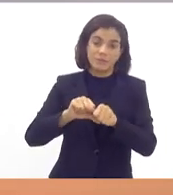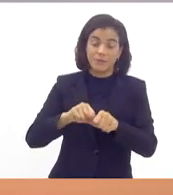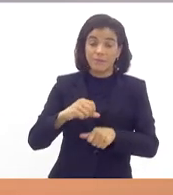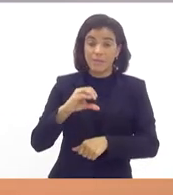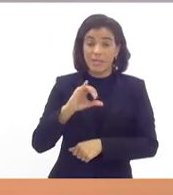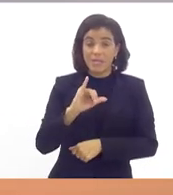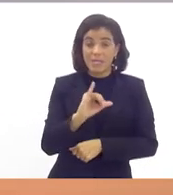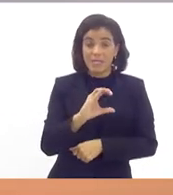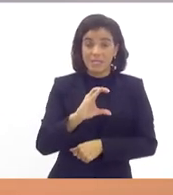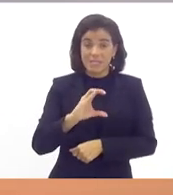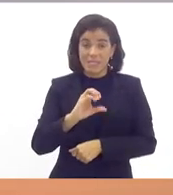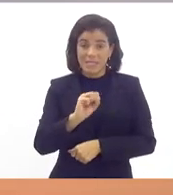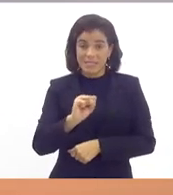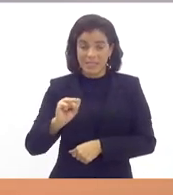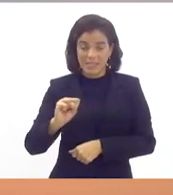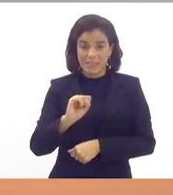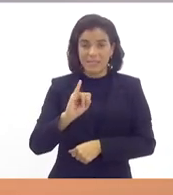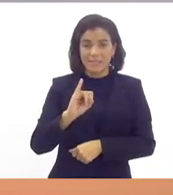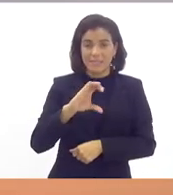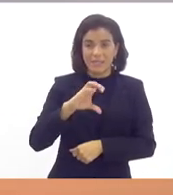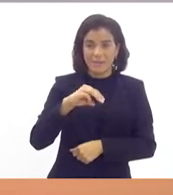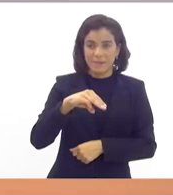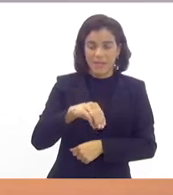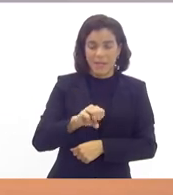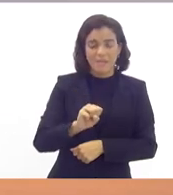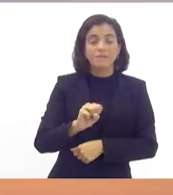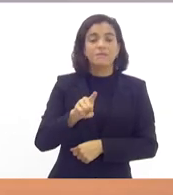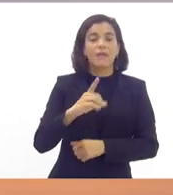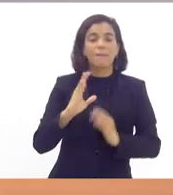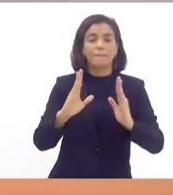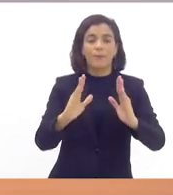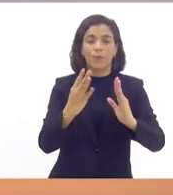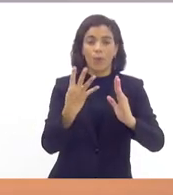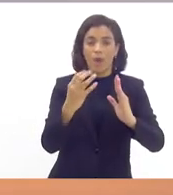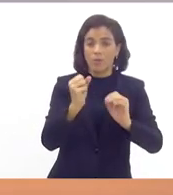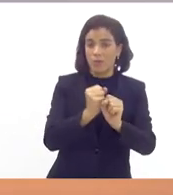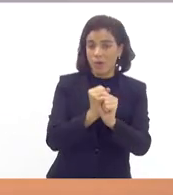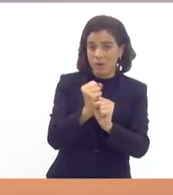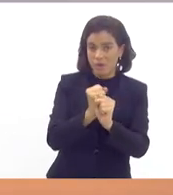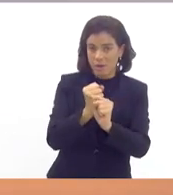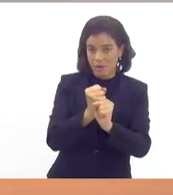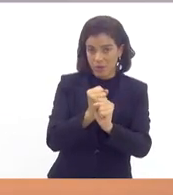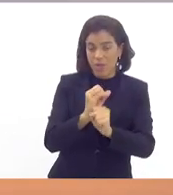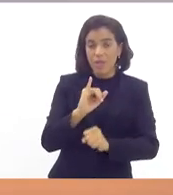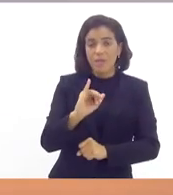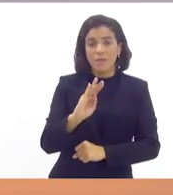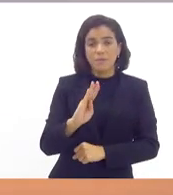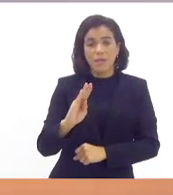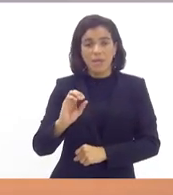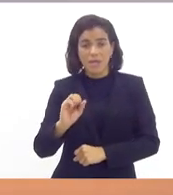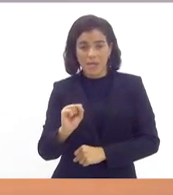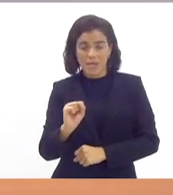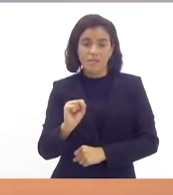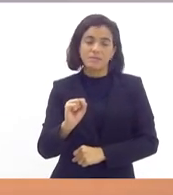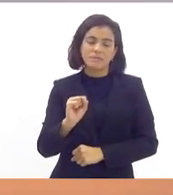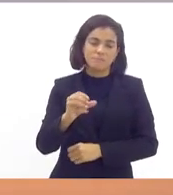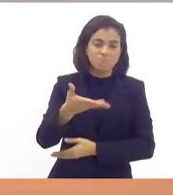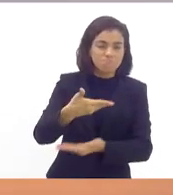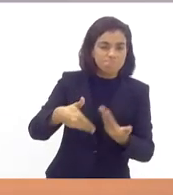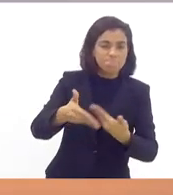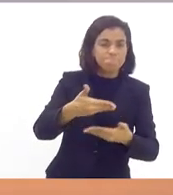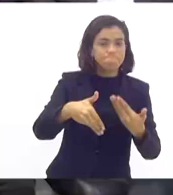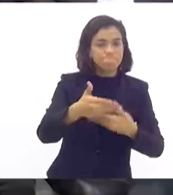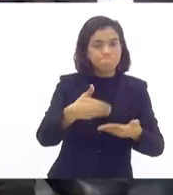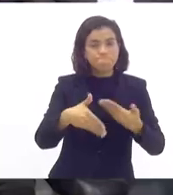do ICMS-ISS, tem uma transição de 4 anos, em que em 4 anos o IBS convive com o ICMS-ISS,